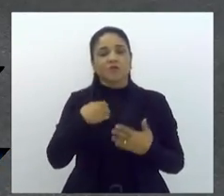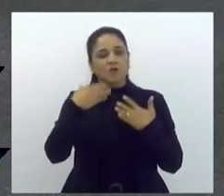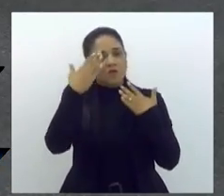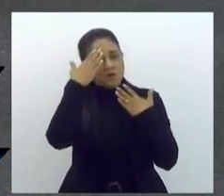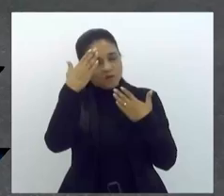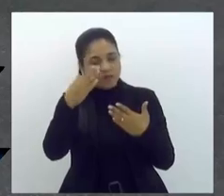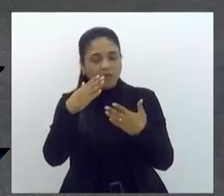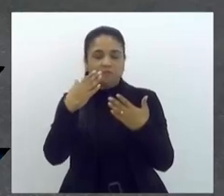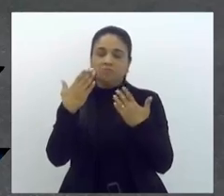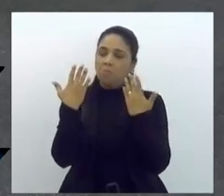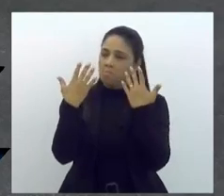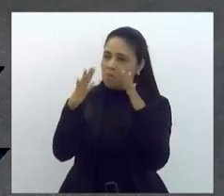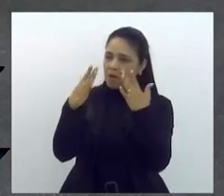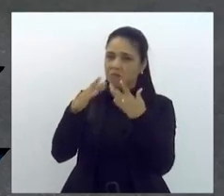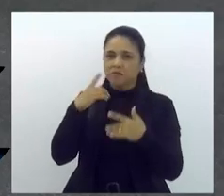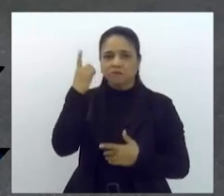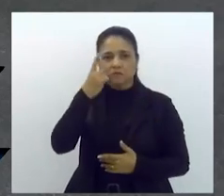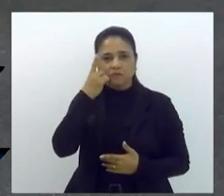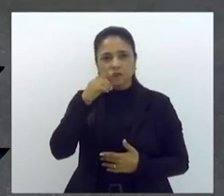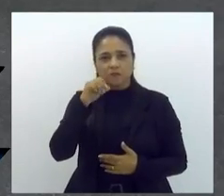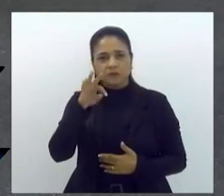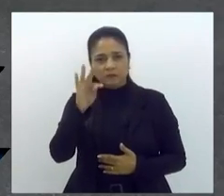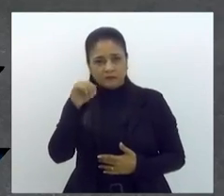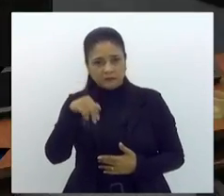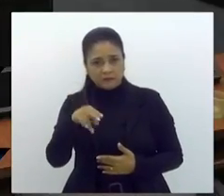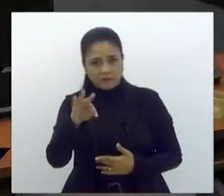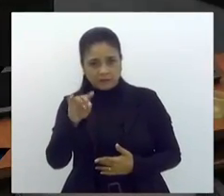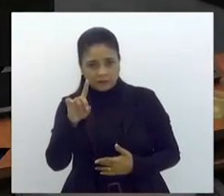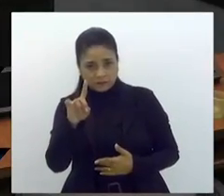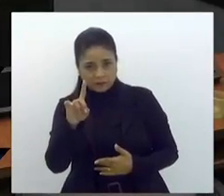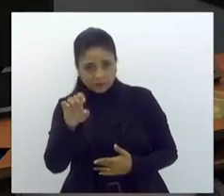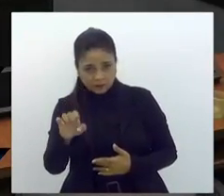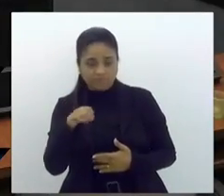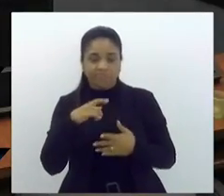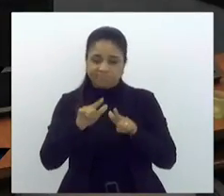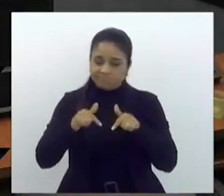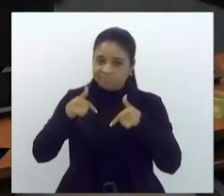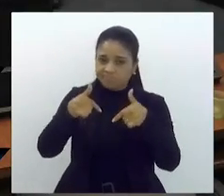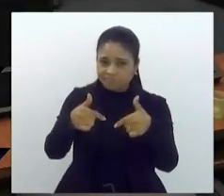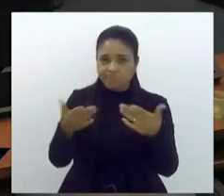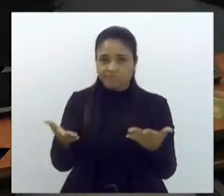ao Deputado tanque por essa importante iniciativa presidente